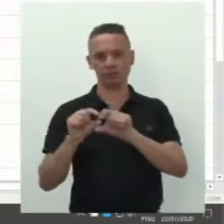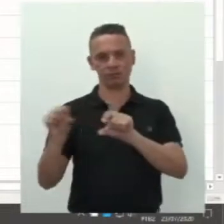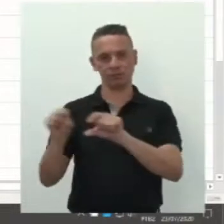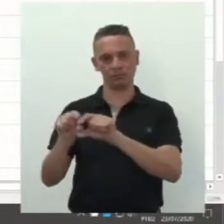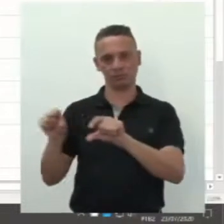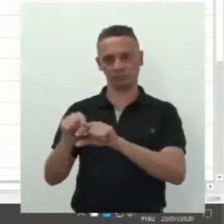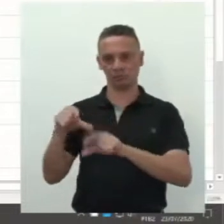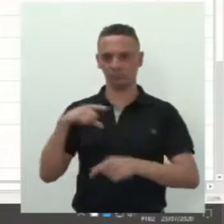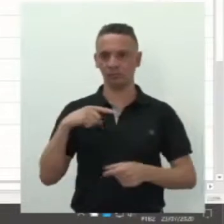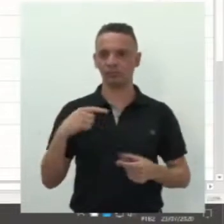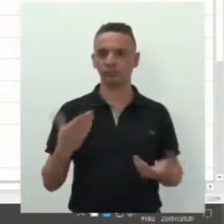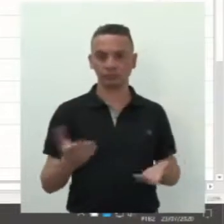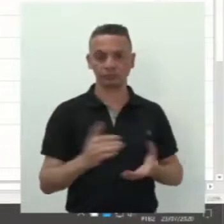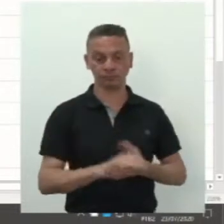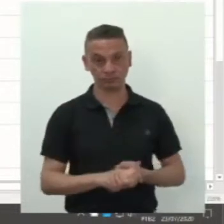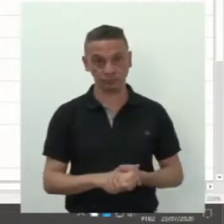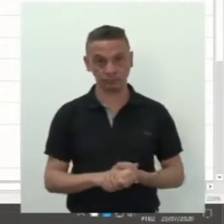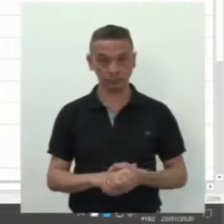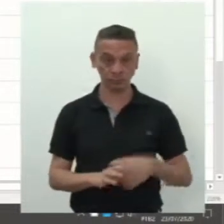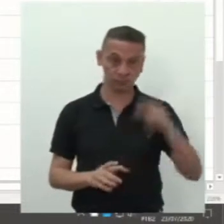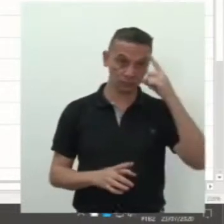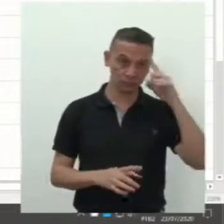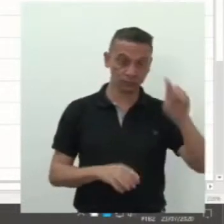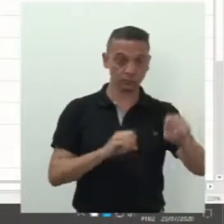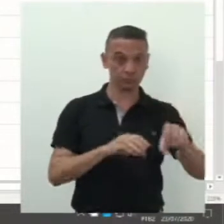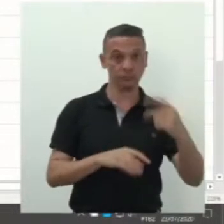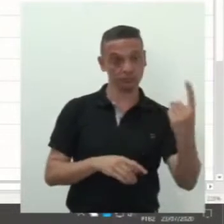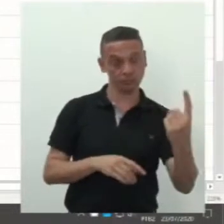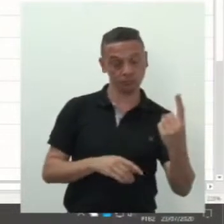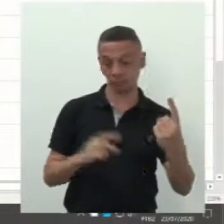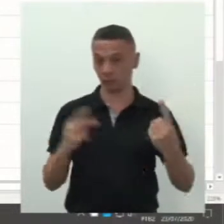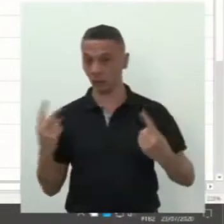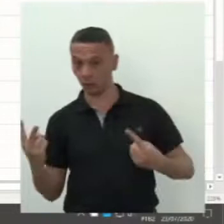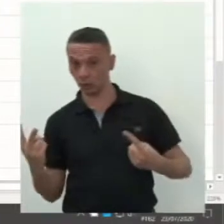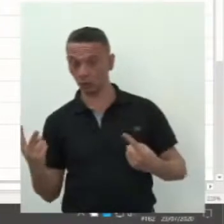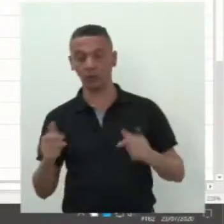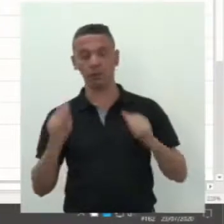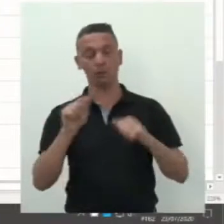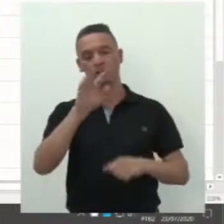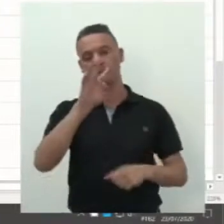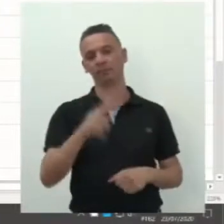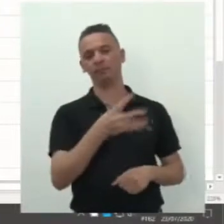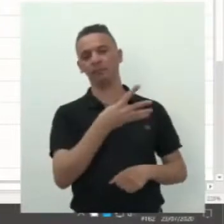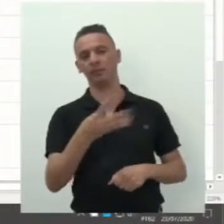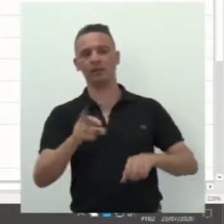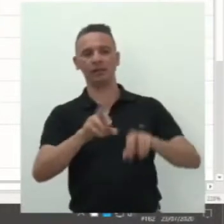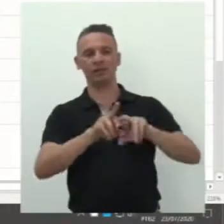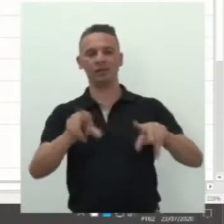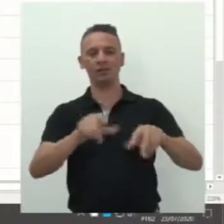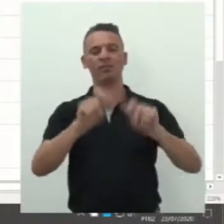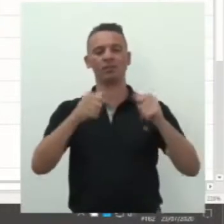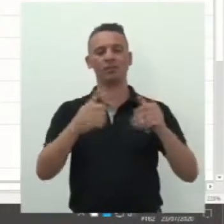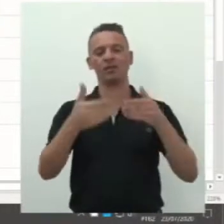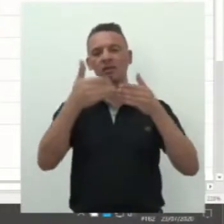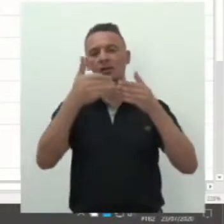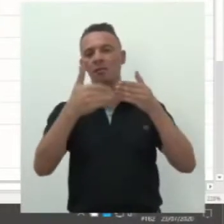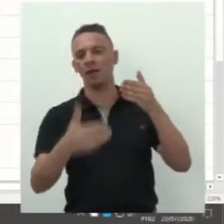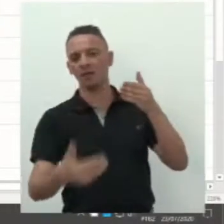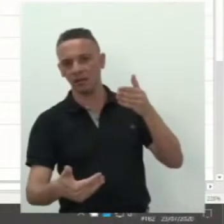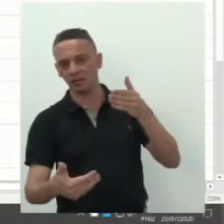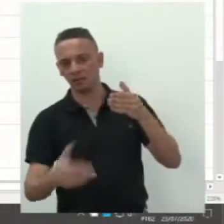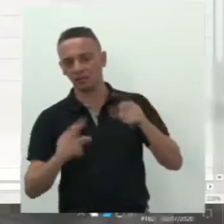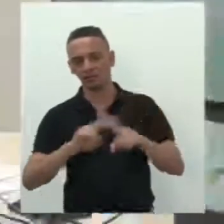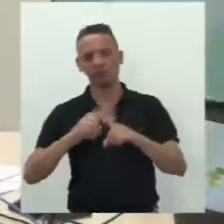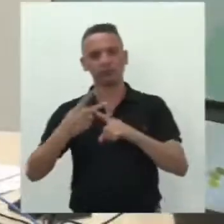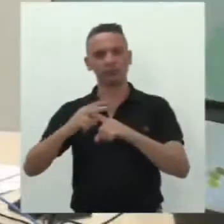ensino 2. Aqui é da diretoria de ensino 1. Então você pode ter várias planilhas, né? Você pode fazer uma padrão e replicar essa